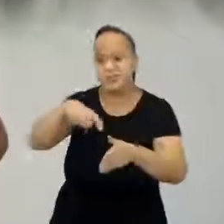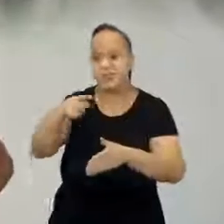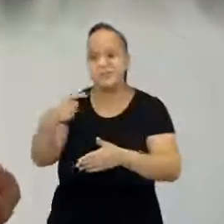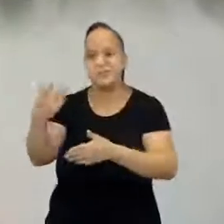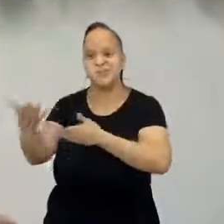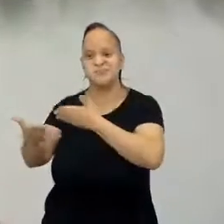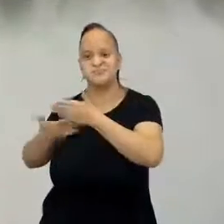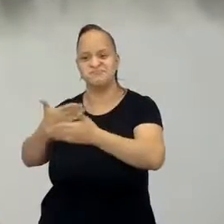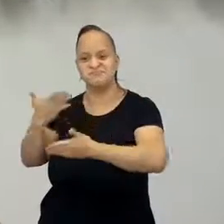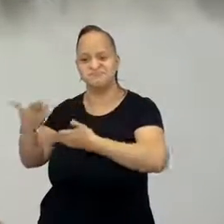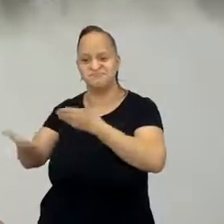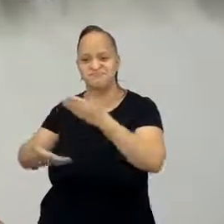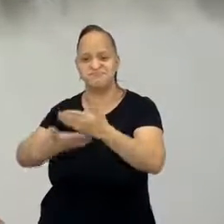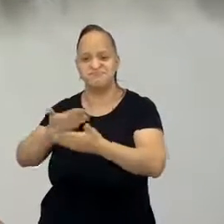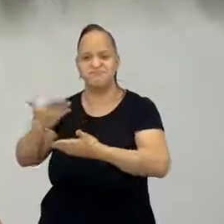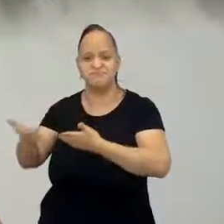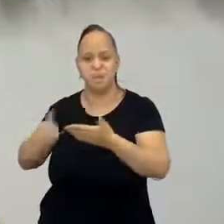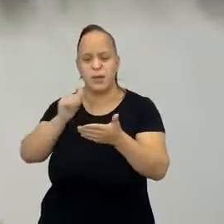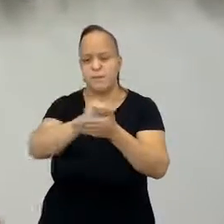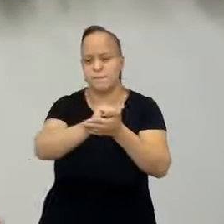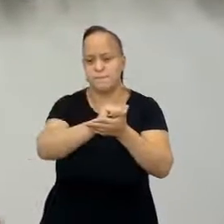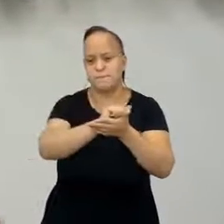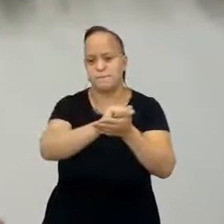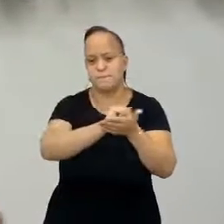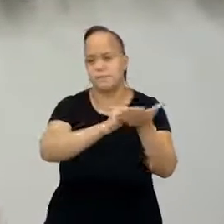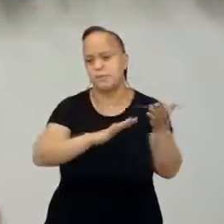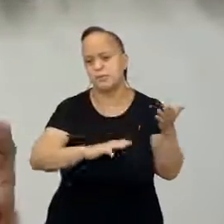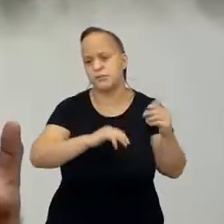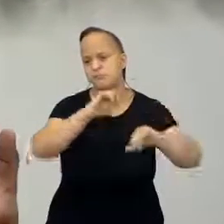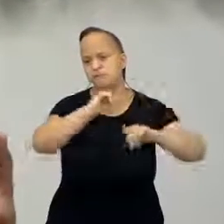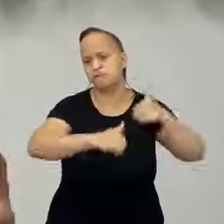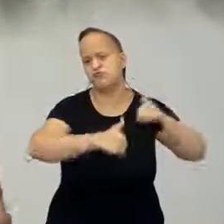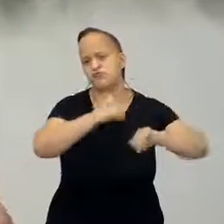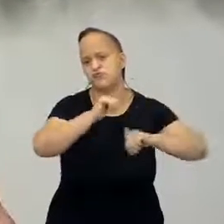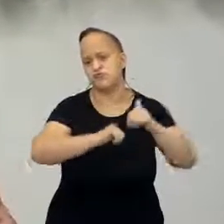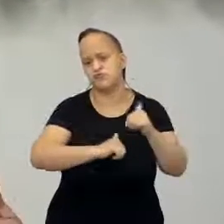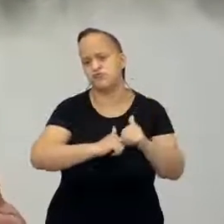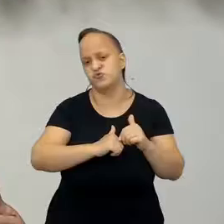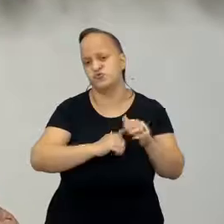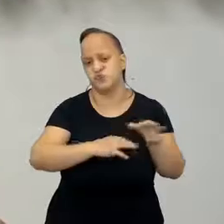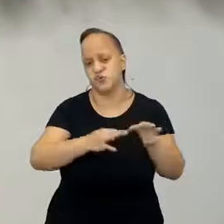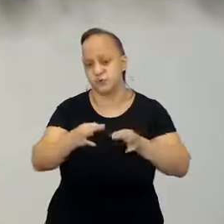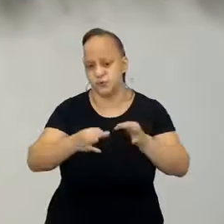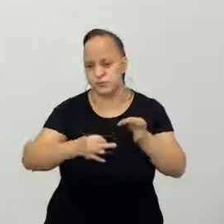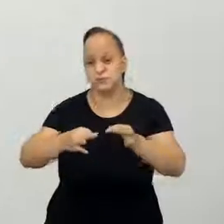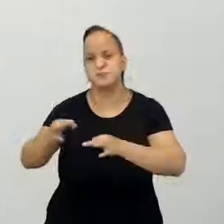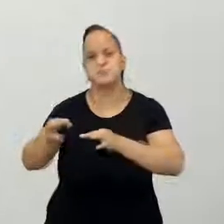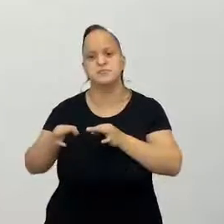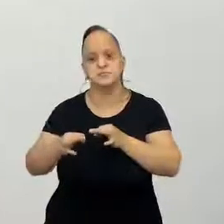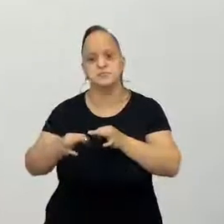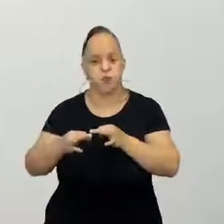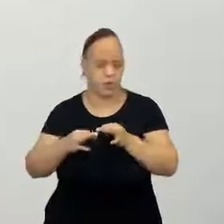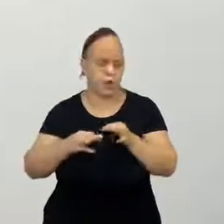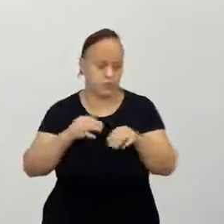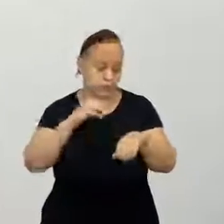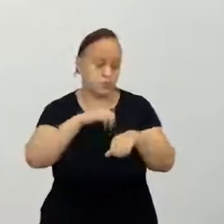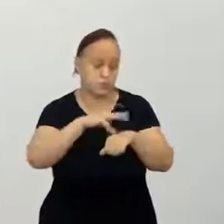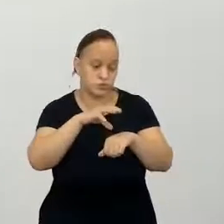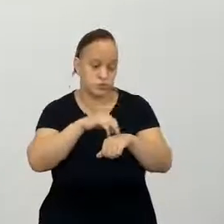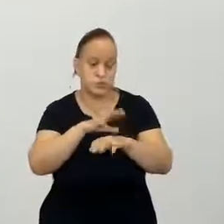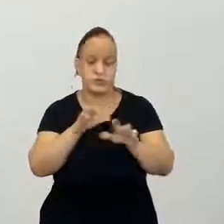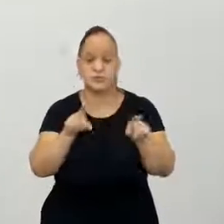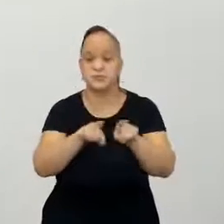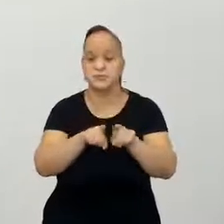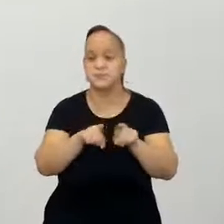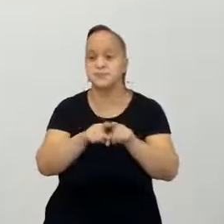para sistematizar essa avaliação, essa socialização também, né? Eu só vou dar uma sugestão quando a gente falar